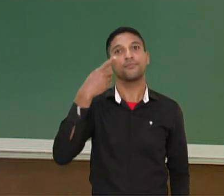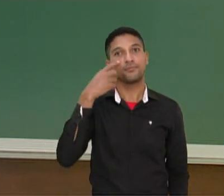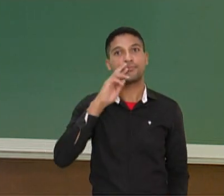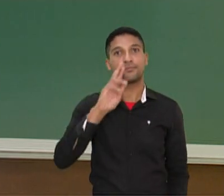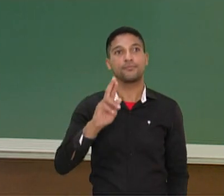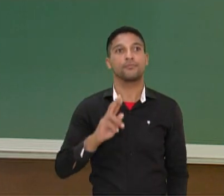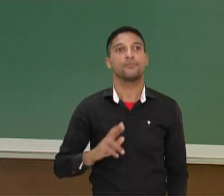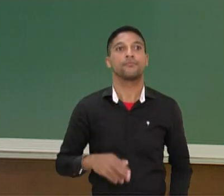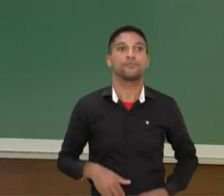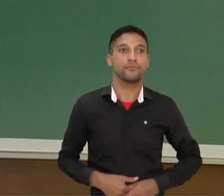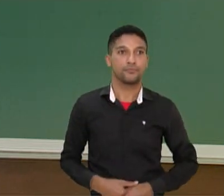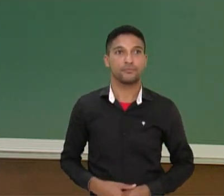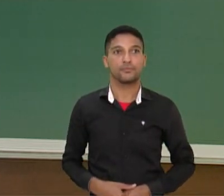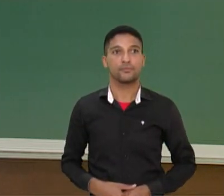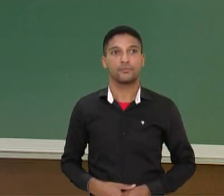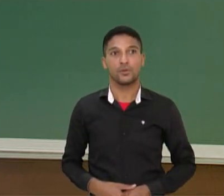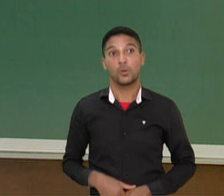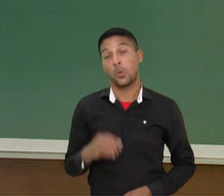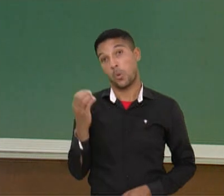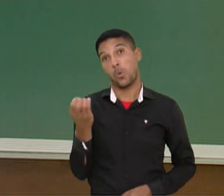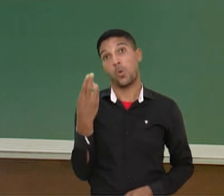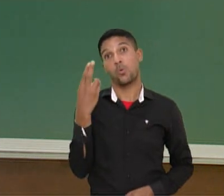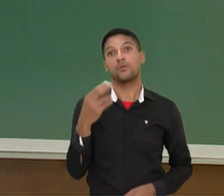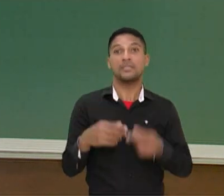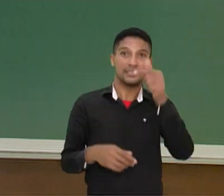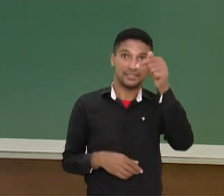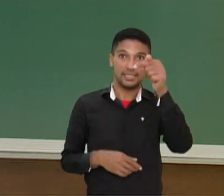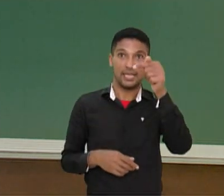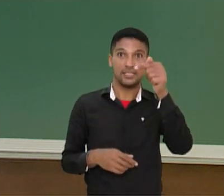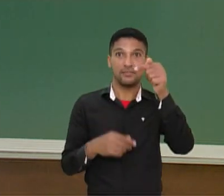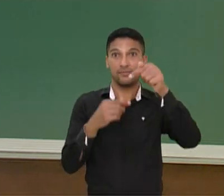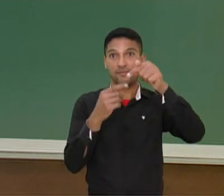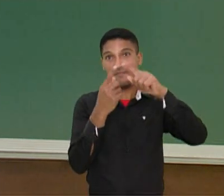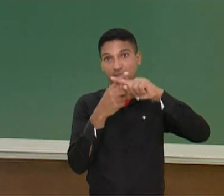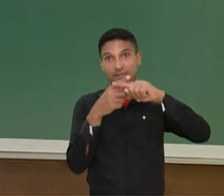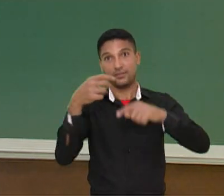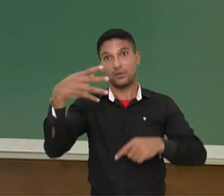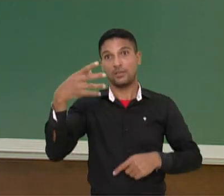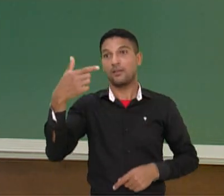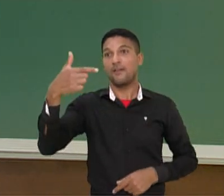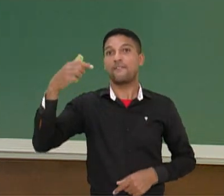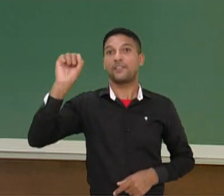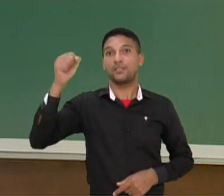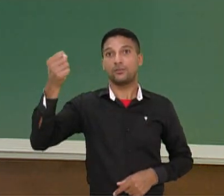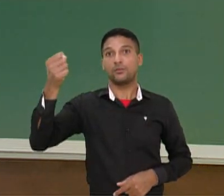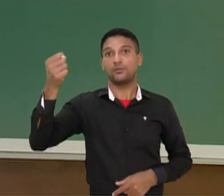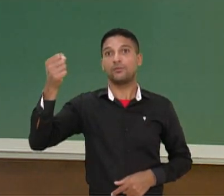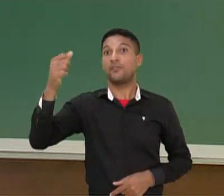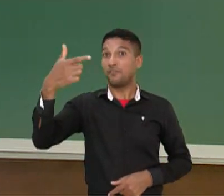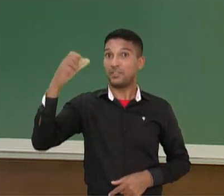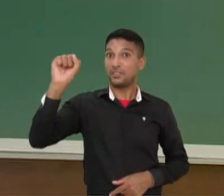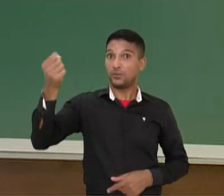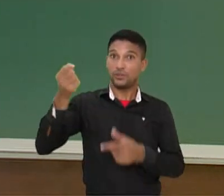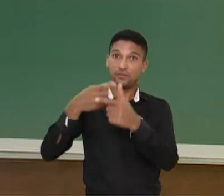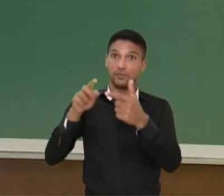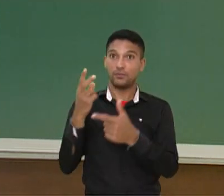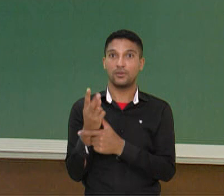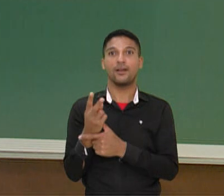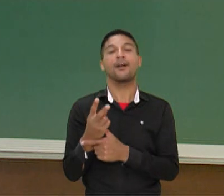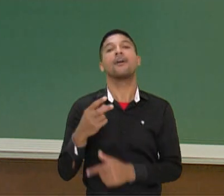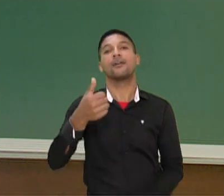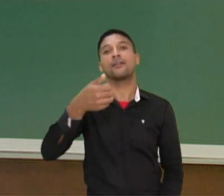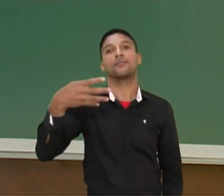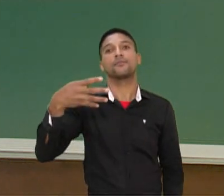fazer a conta em cima, 7 vezes 4, 28. Metade de 28, 14. Muito bem, parabéns para